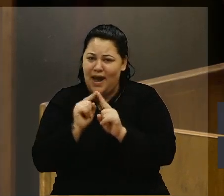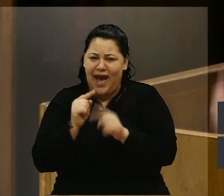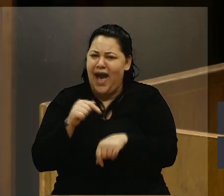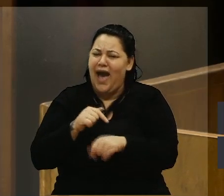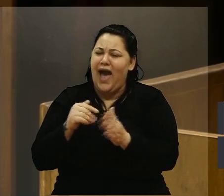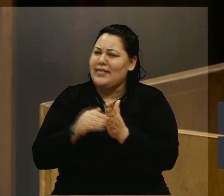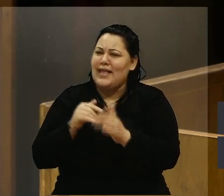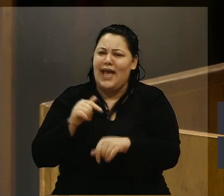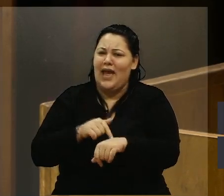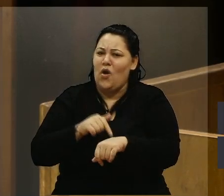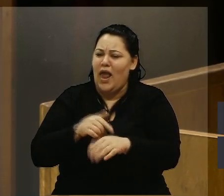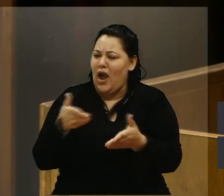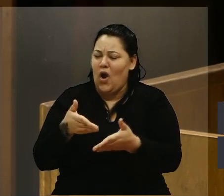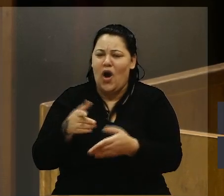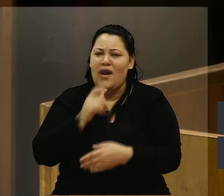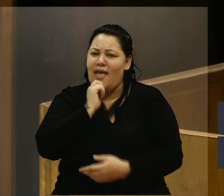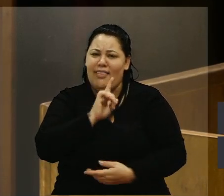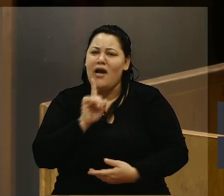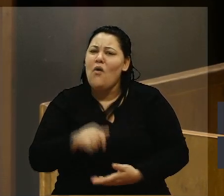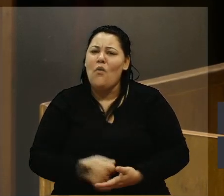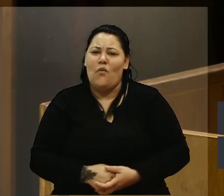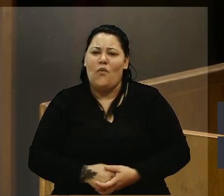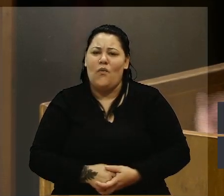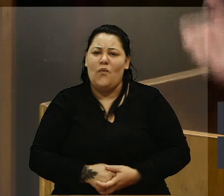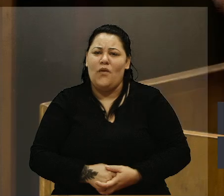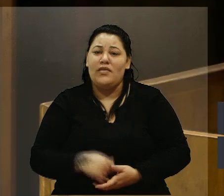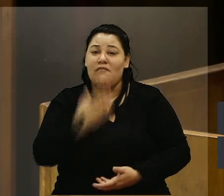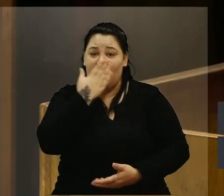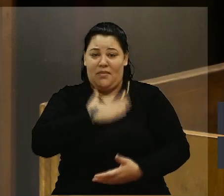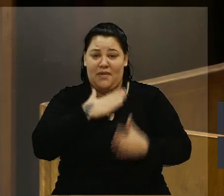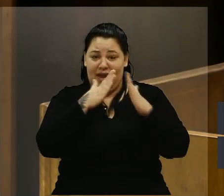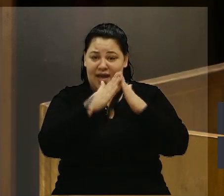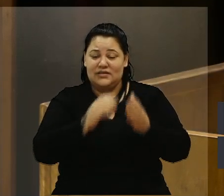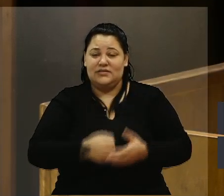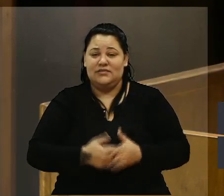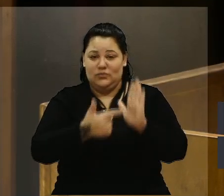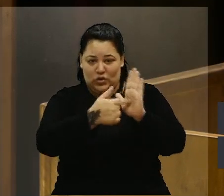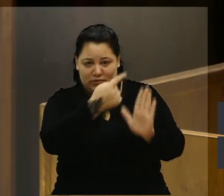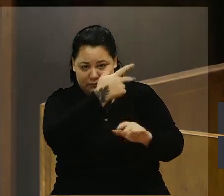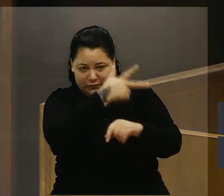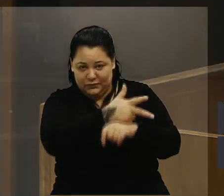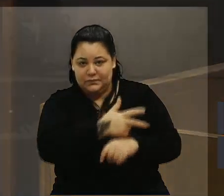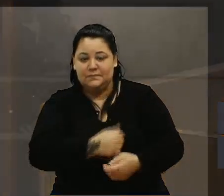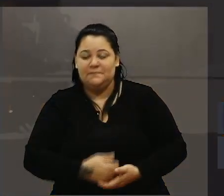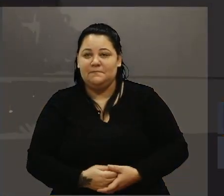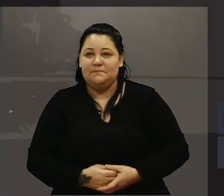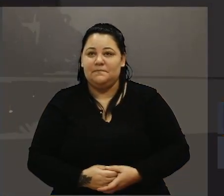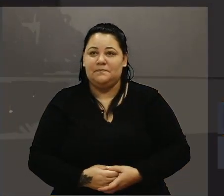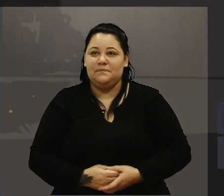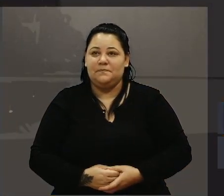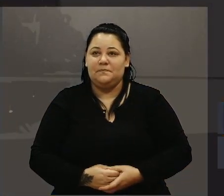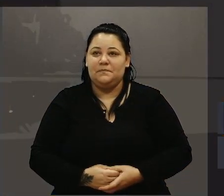minha barba, gente, é na frente da minha casa. Passa, por favor.